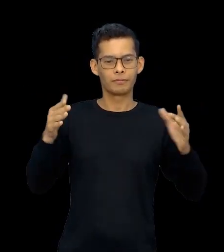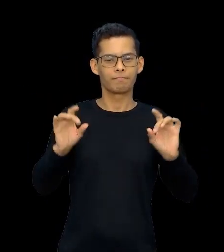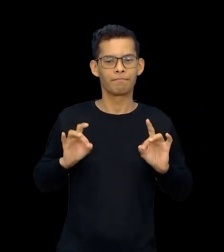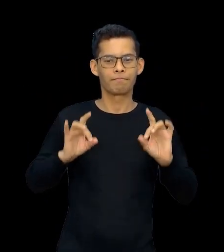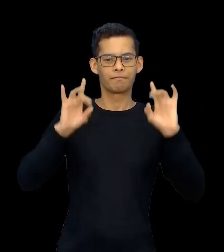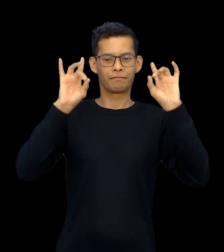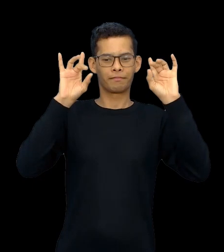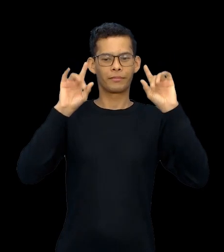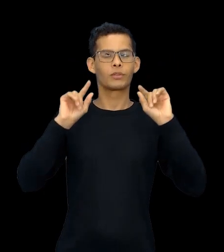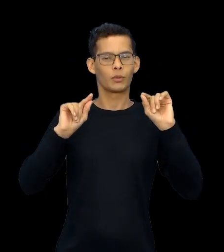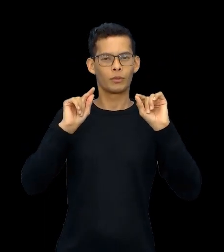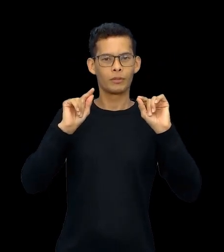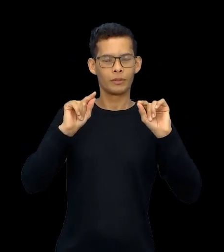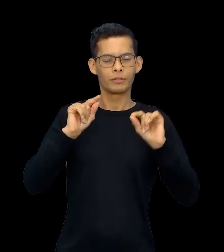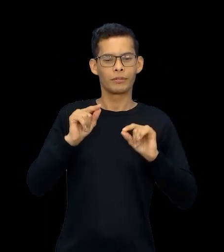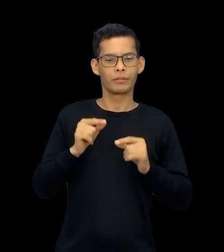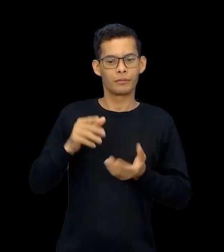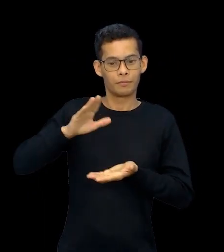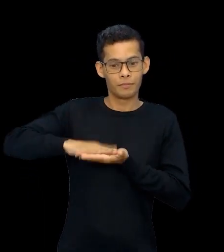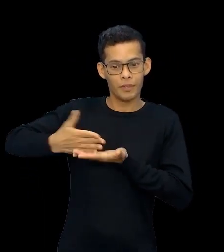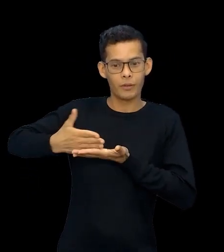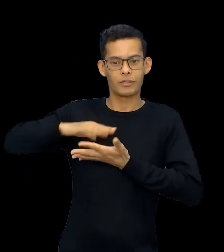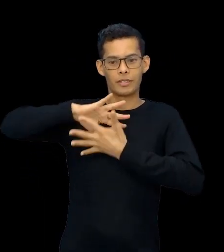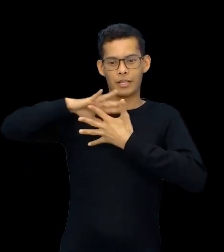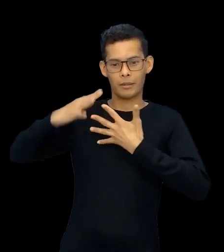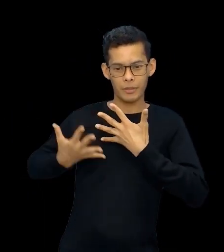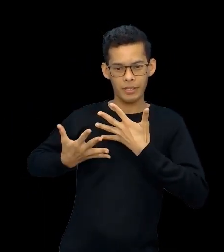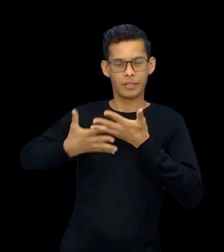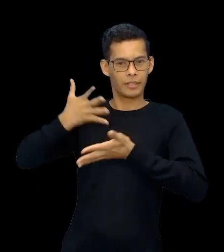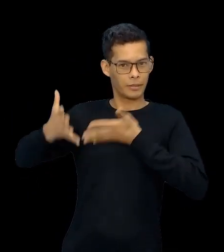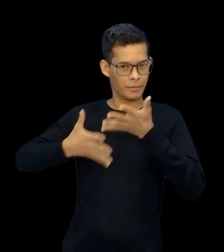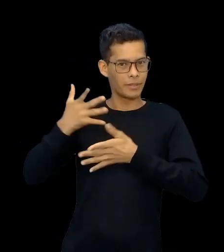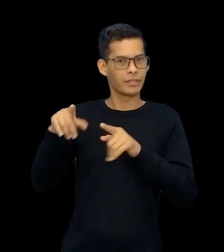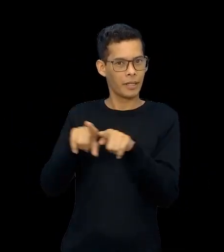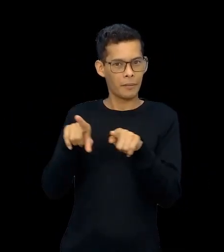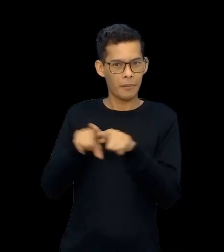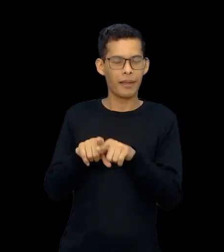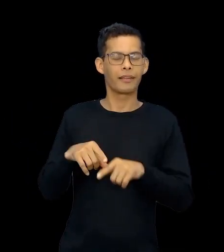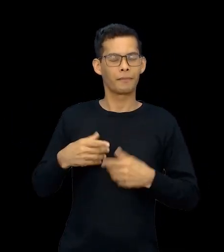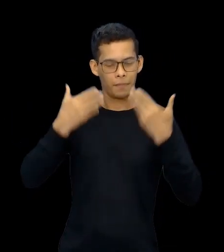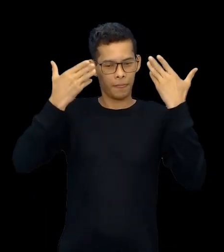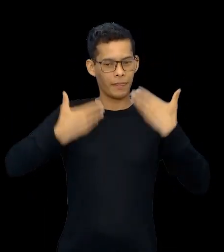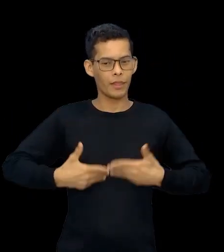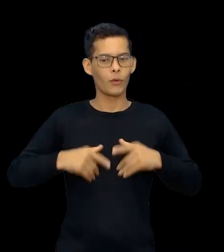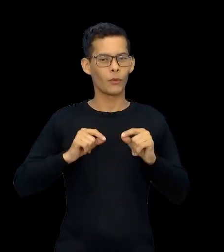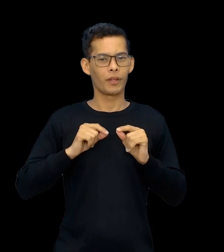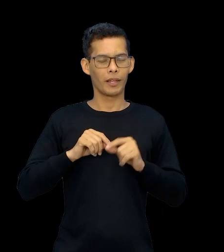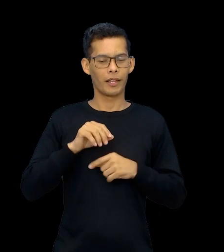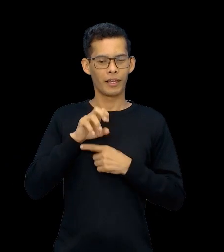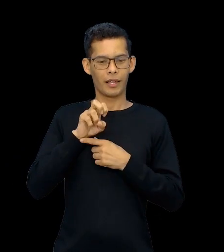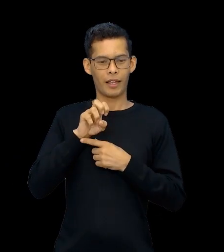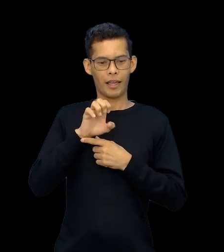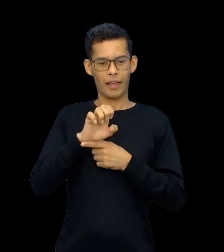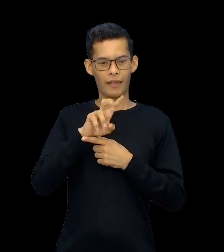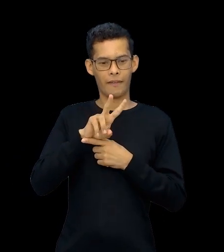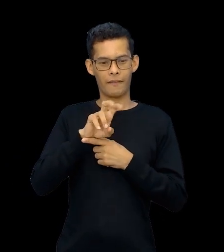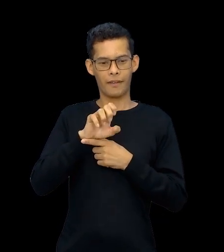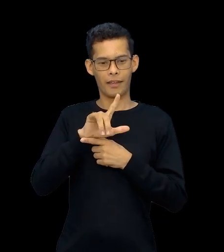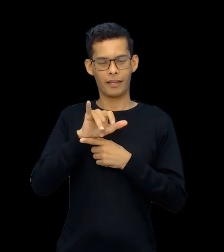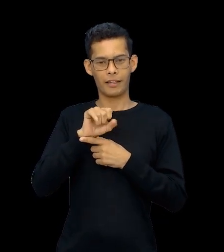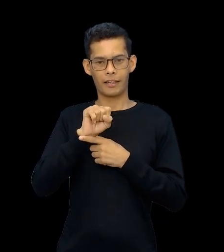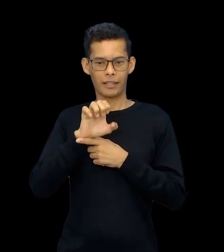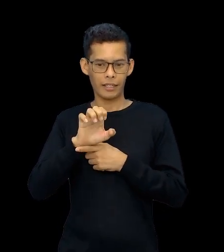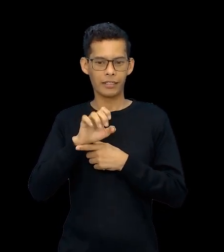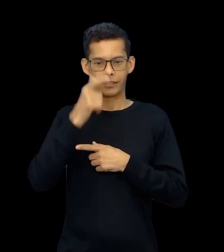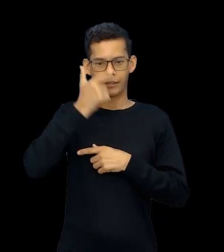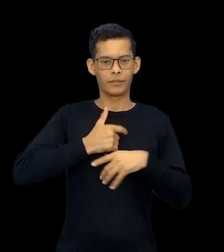especiais aí aos nossos intérpretes de Libras. Eu sou Evelise Cordeiro, formadora do